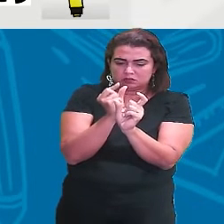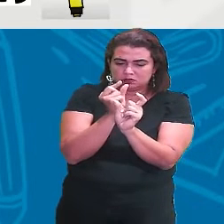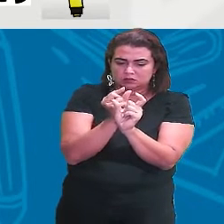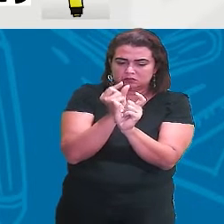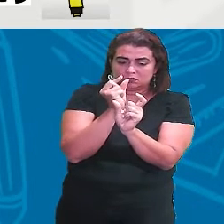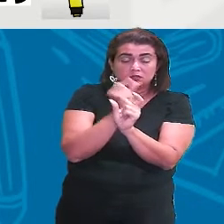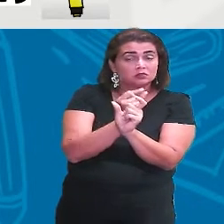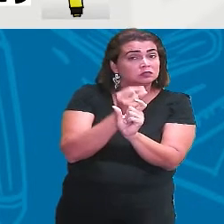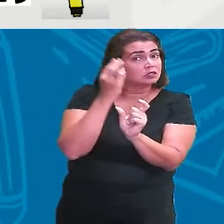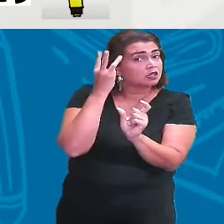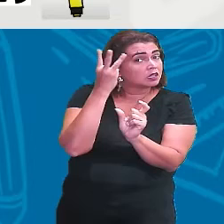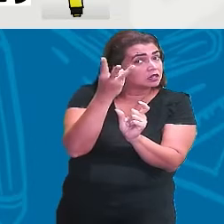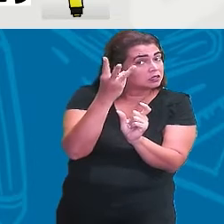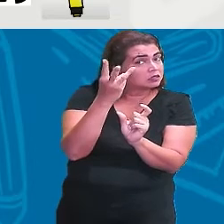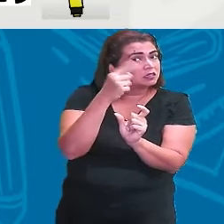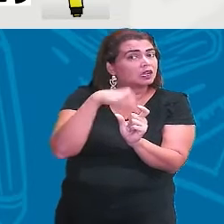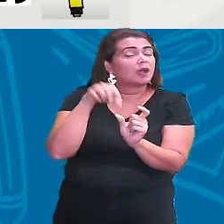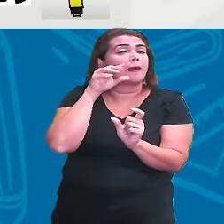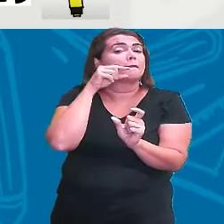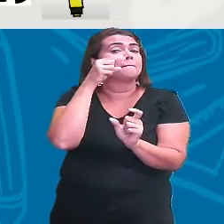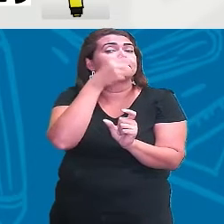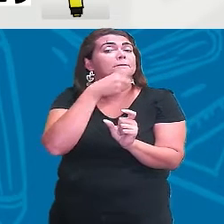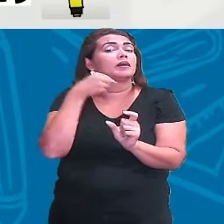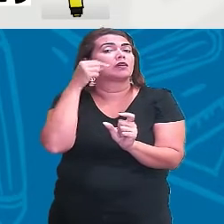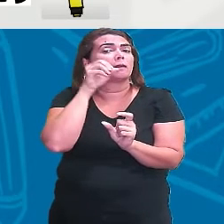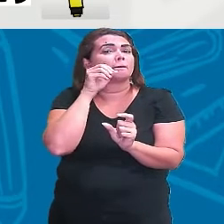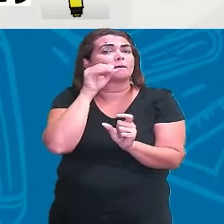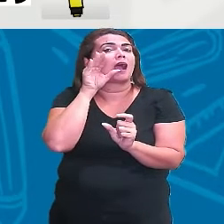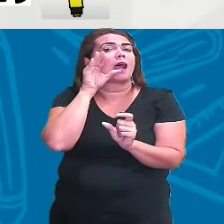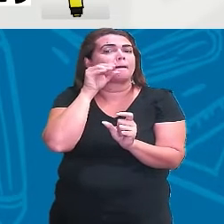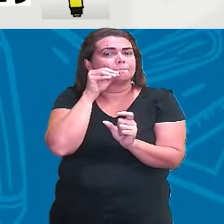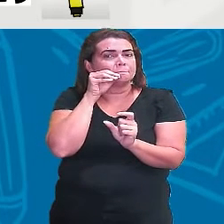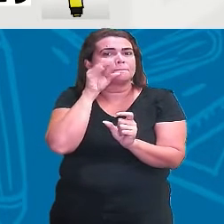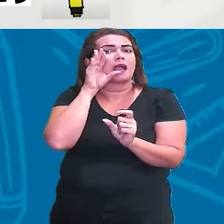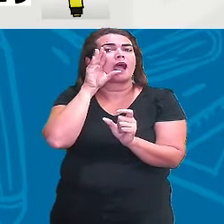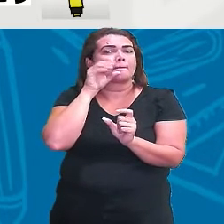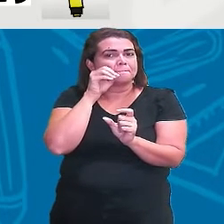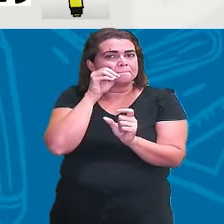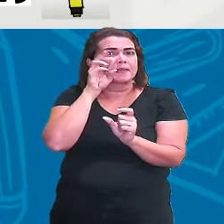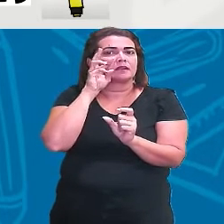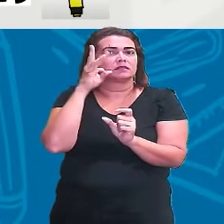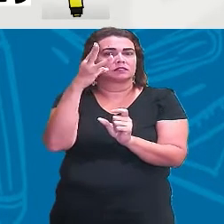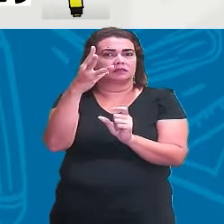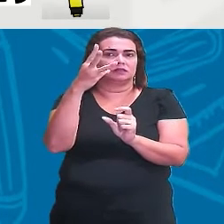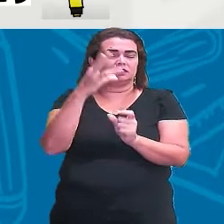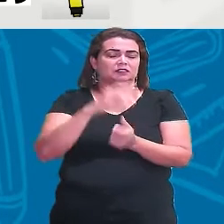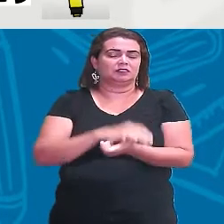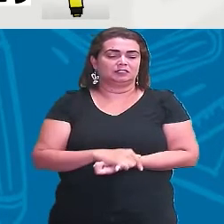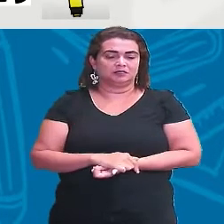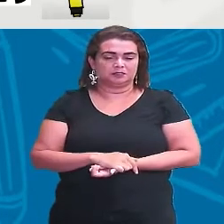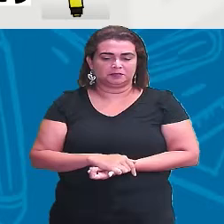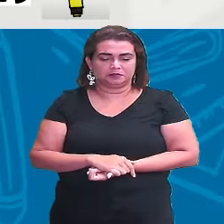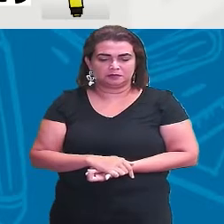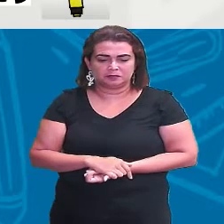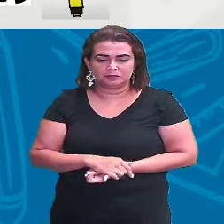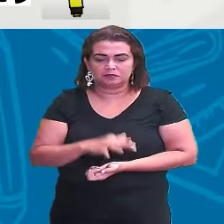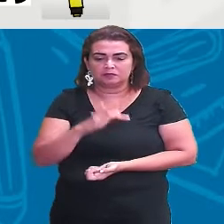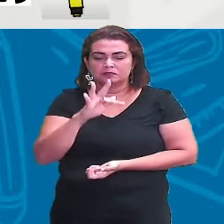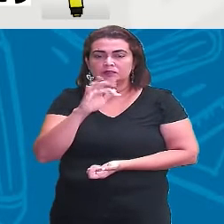a gente pronuncia através de 3 sons. Então, vamos lá. Temos aqui o exemplo